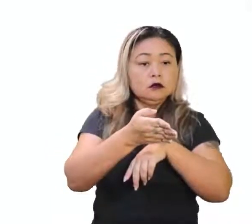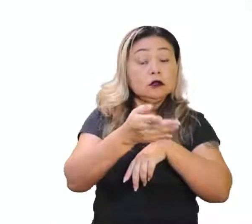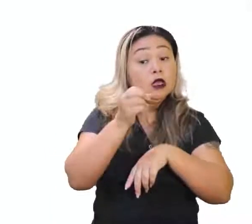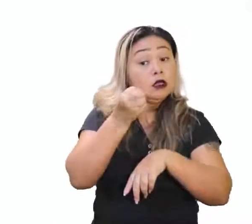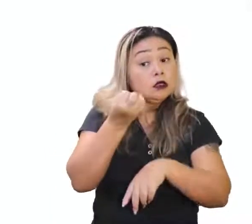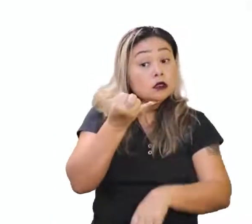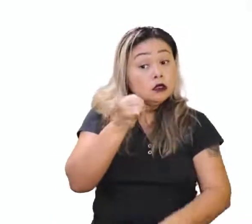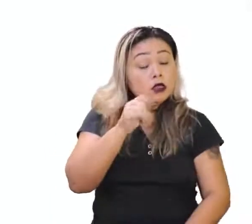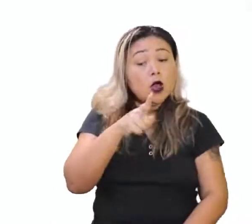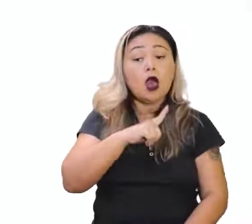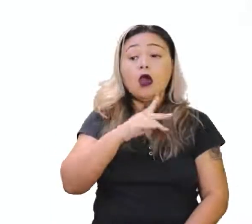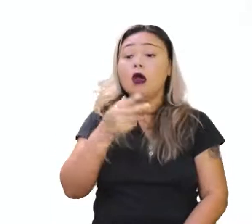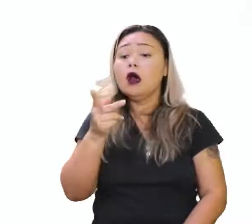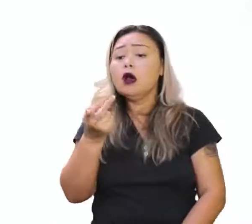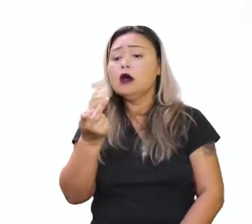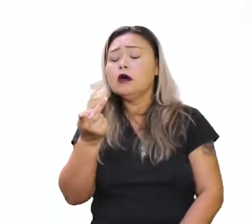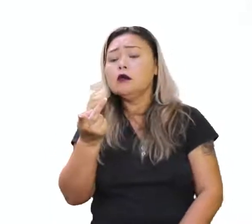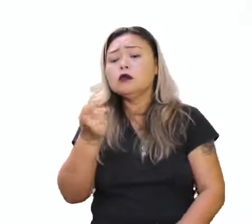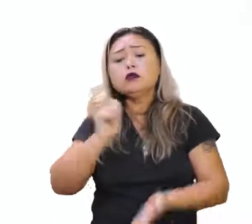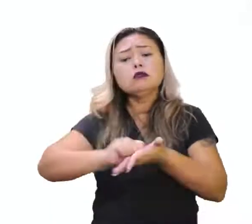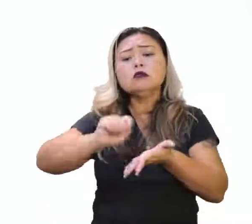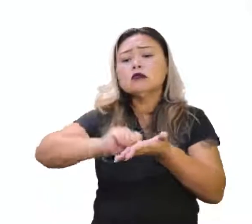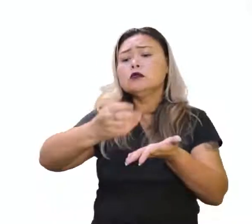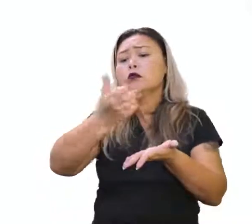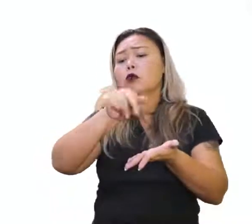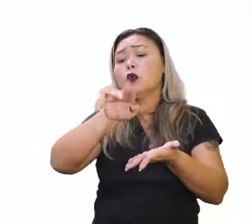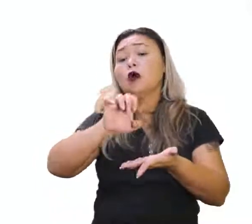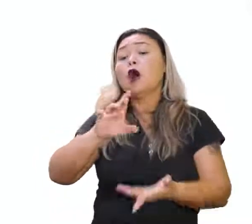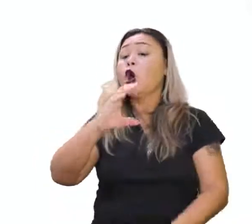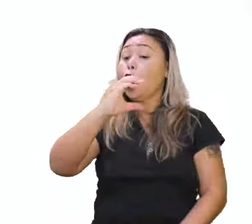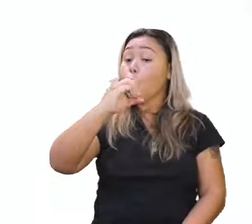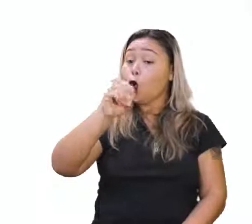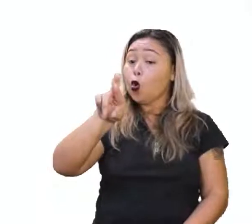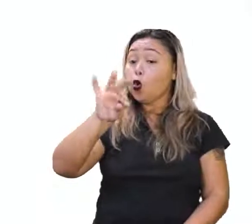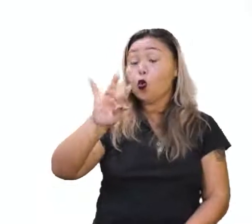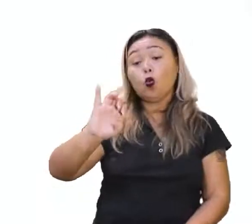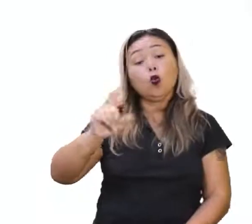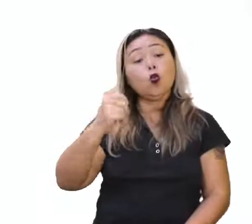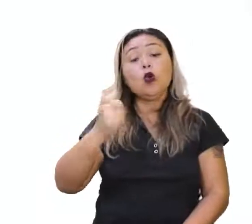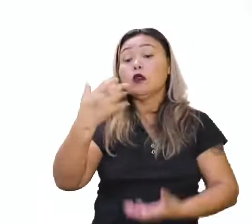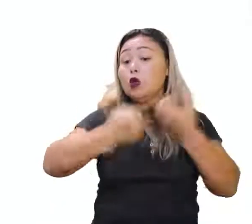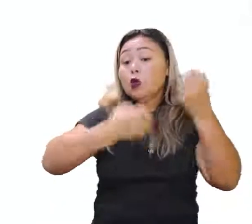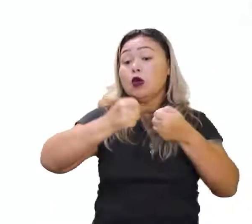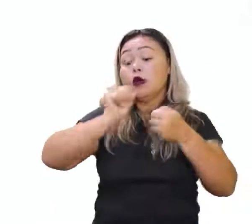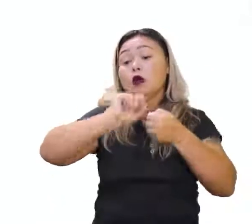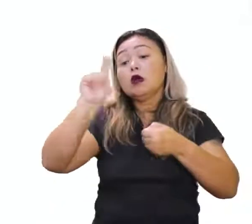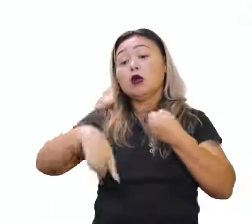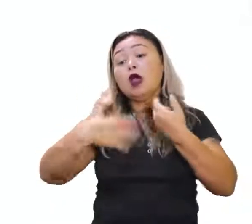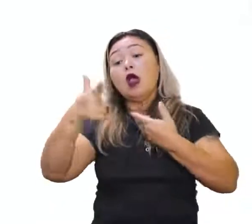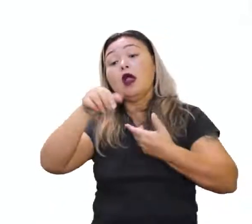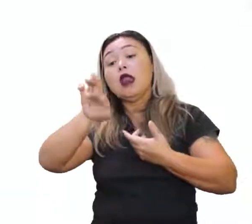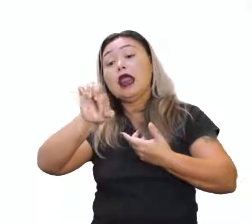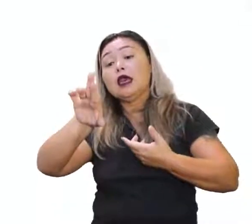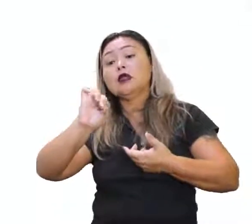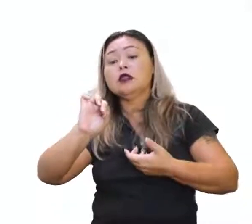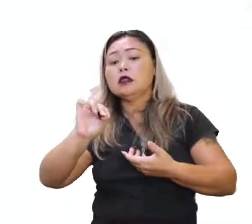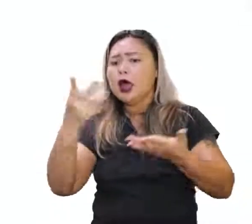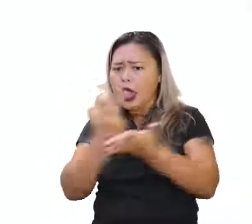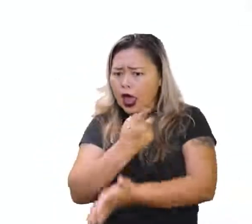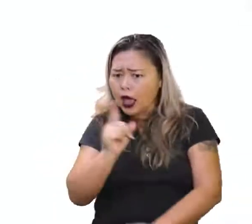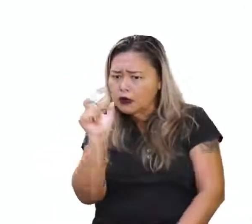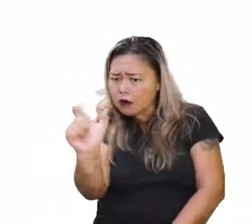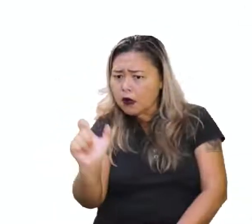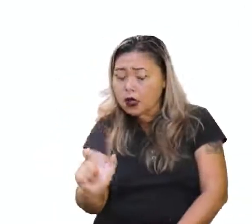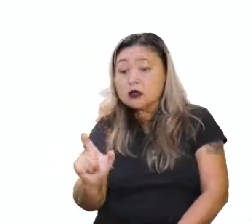se você escreveu, professor, eu não escrevi carne, eu escrevi corte. Eu não escrevi leite, escrevi leiteiro. Tá